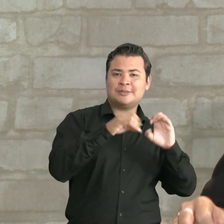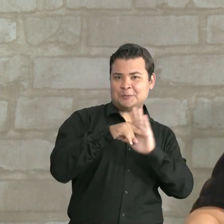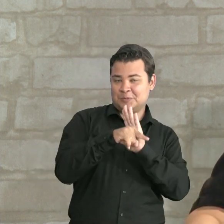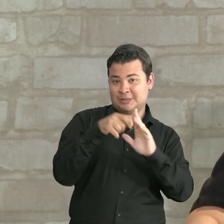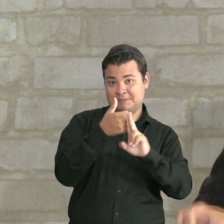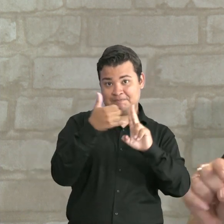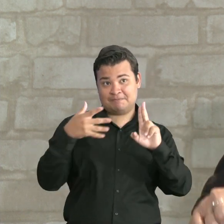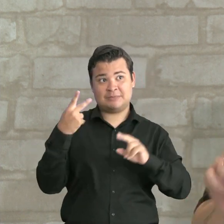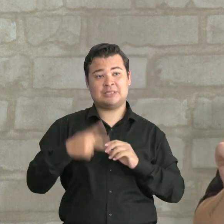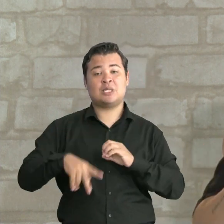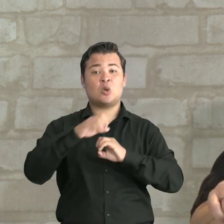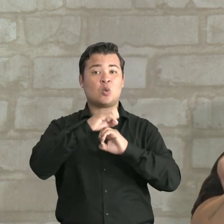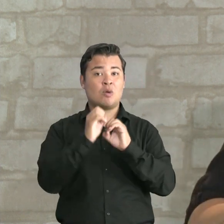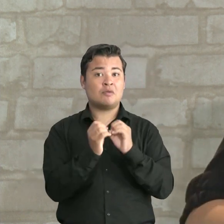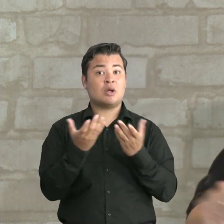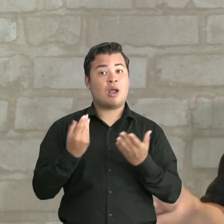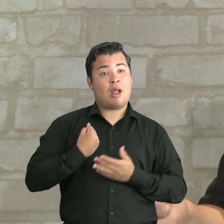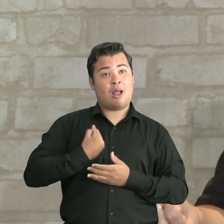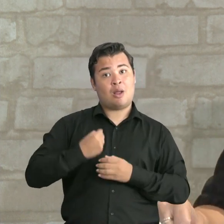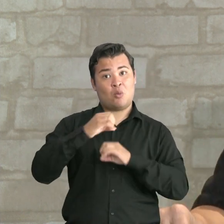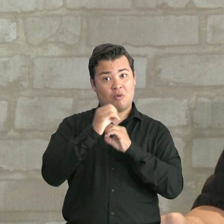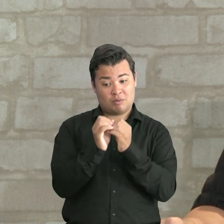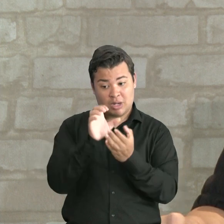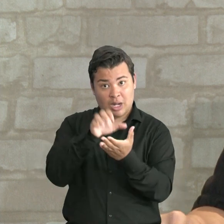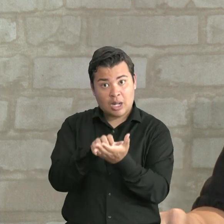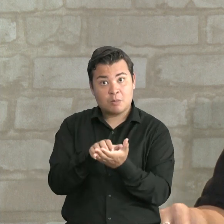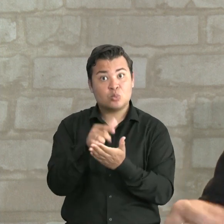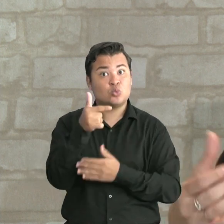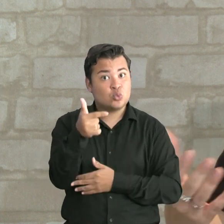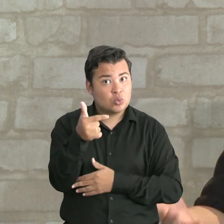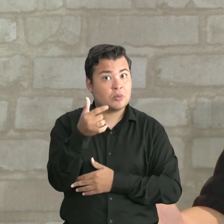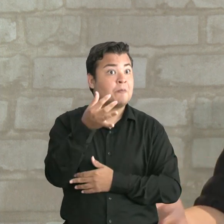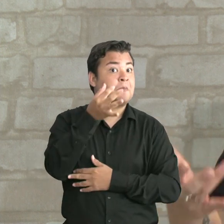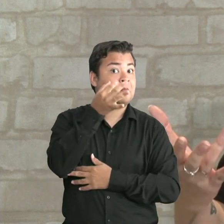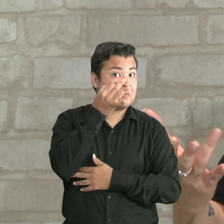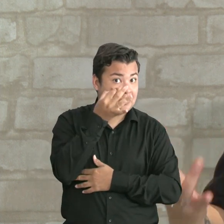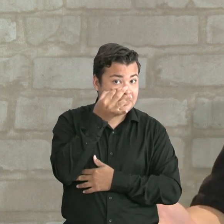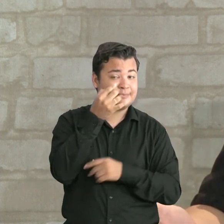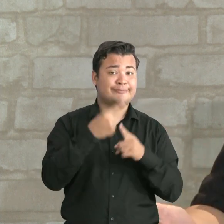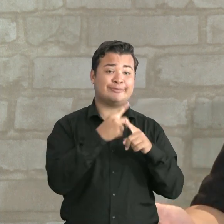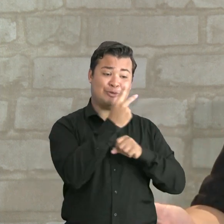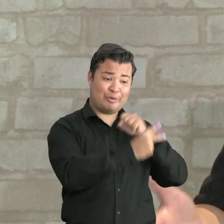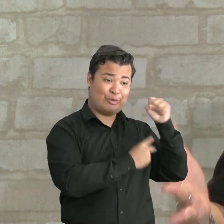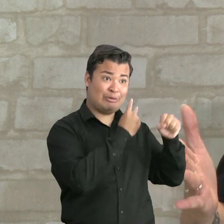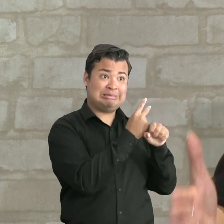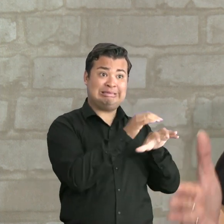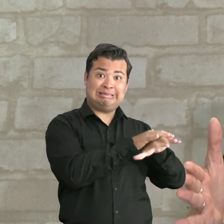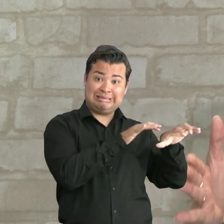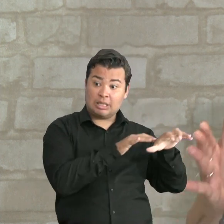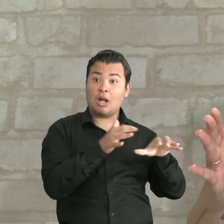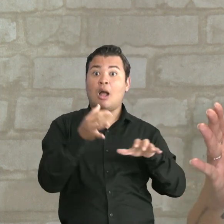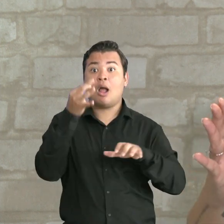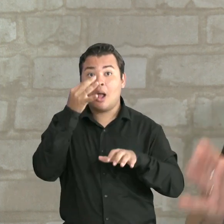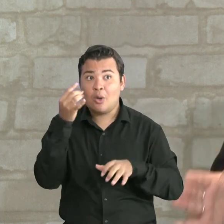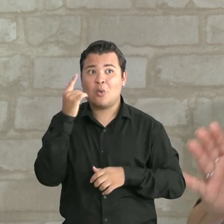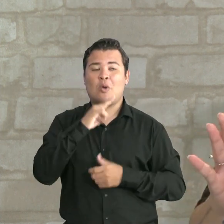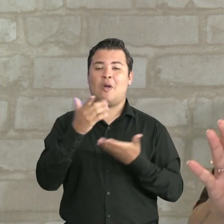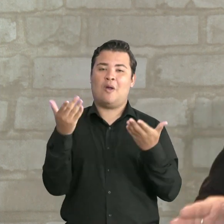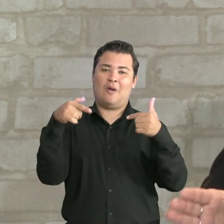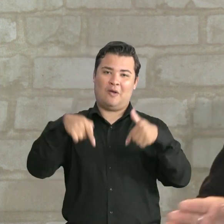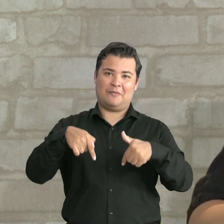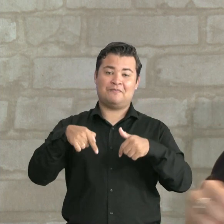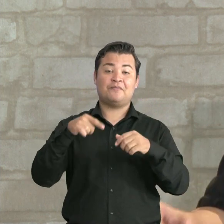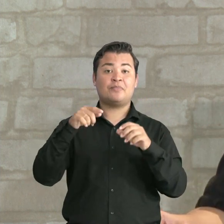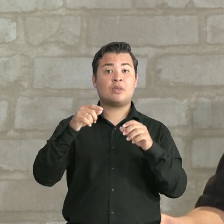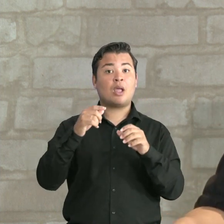da UFG, realizado aqui no Campus Samambaia, presencialmente depois de 2 anos. E nesse ano, o tema